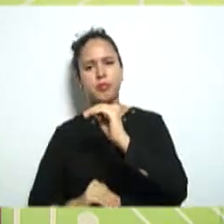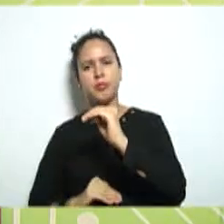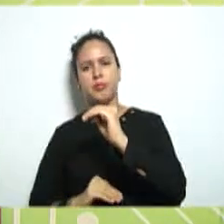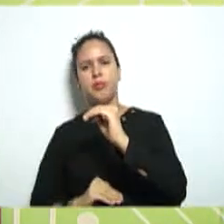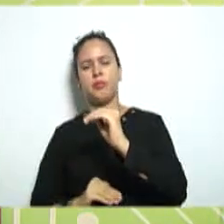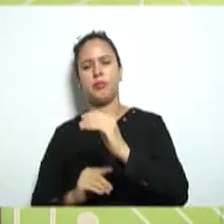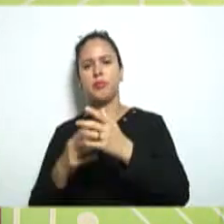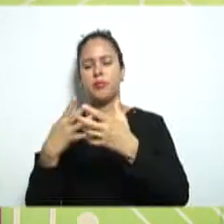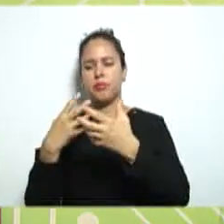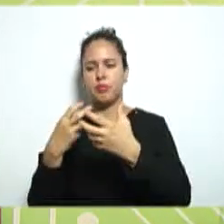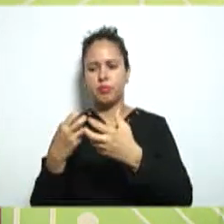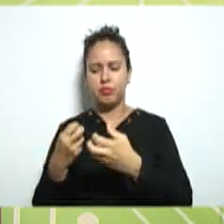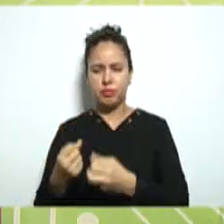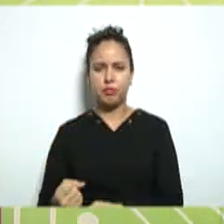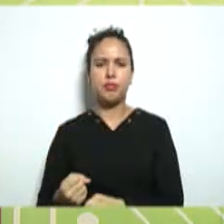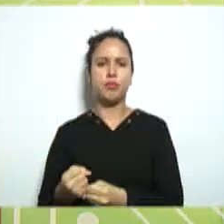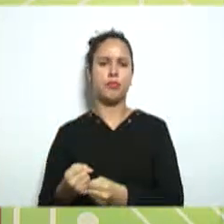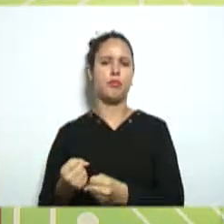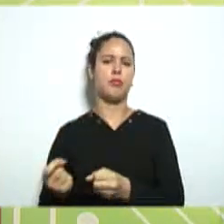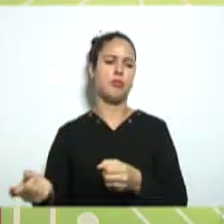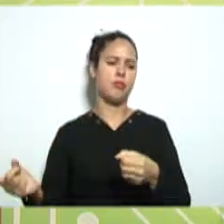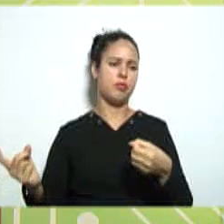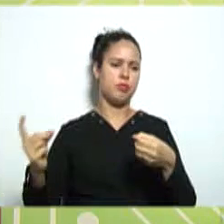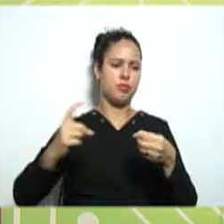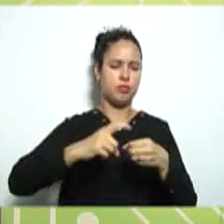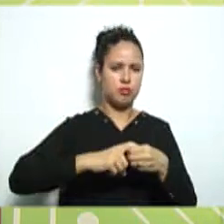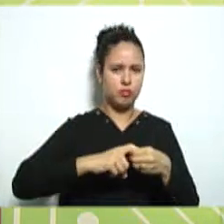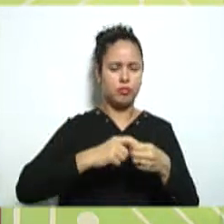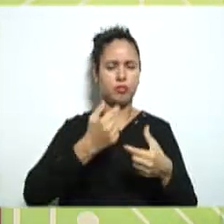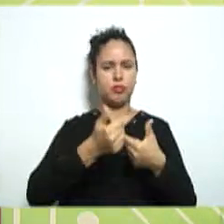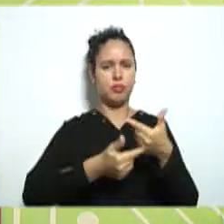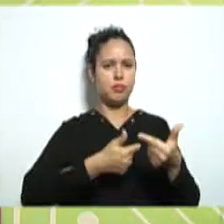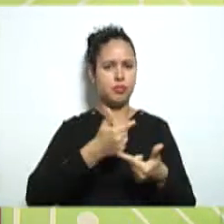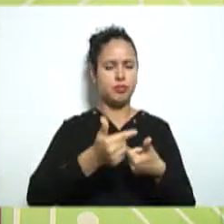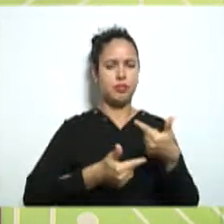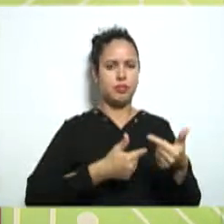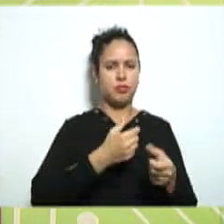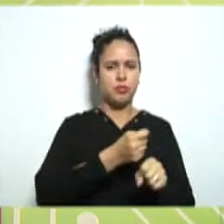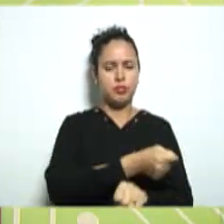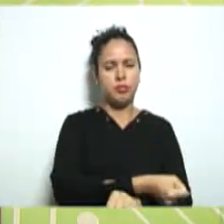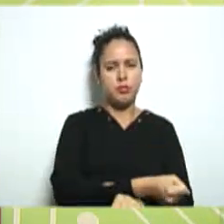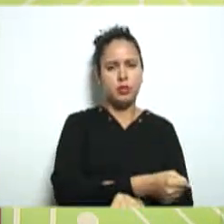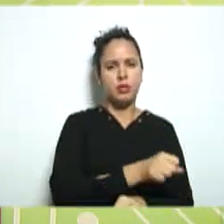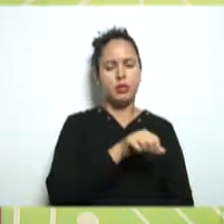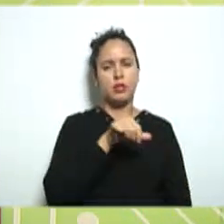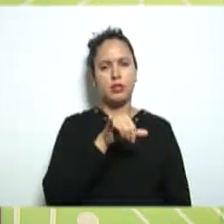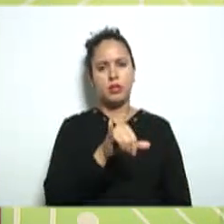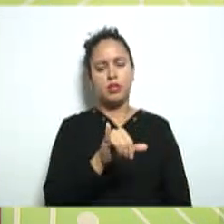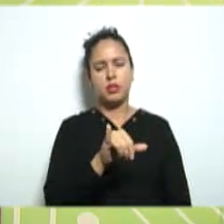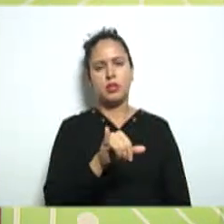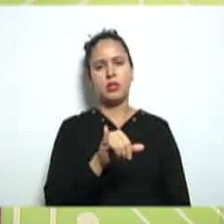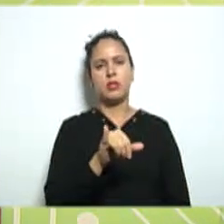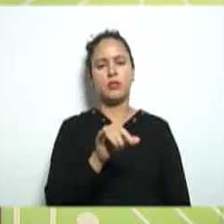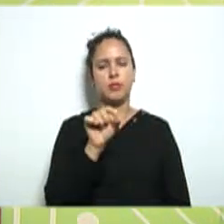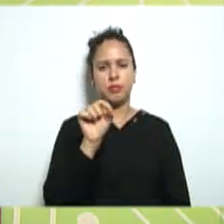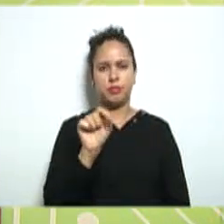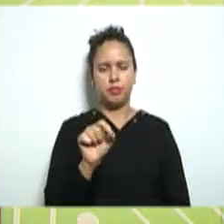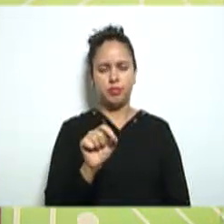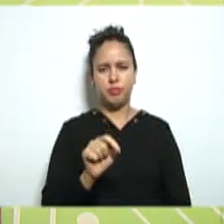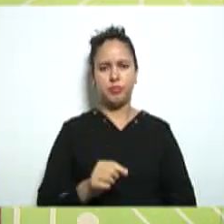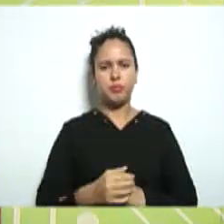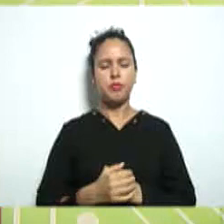pobreza que ela foi compelida a aceitar aquele tipo de trabalho. Então, se você não tira as causas desse trabalho